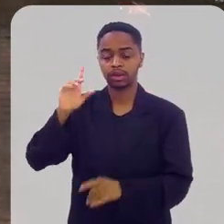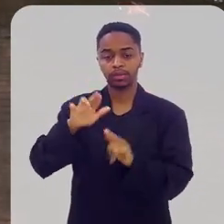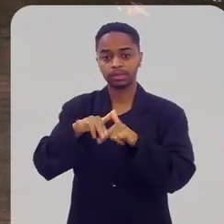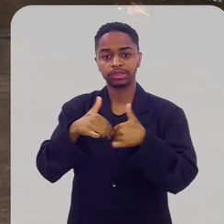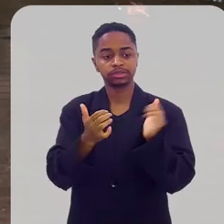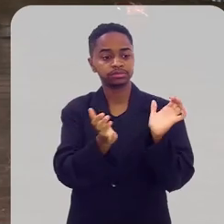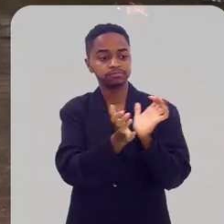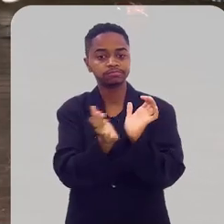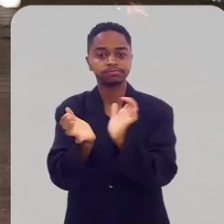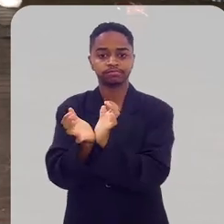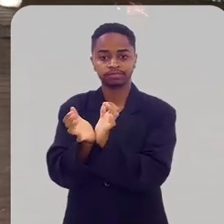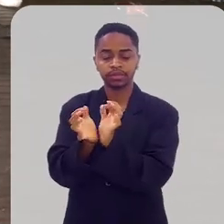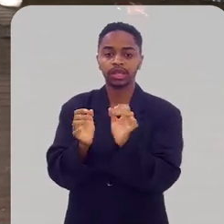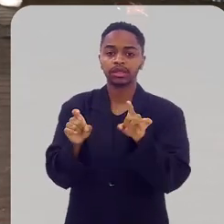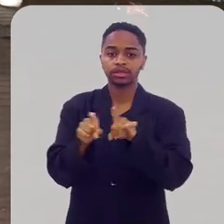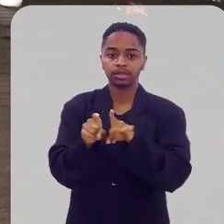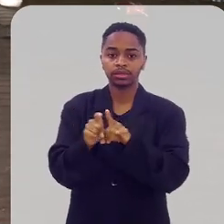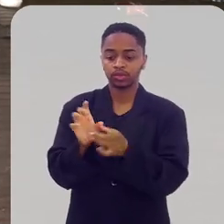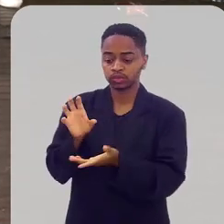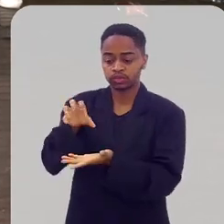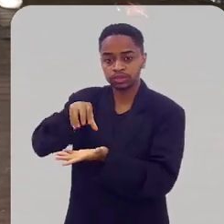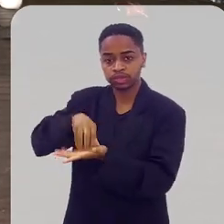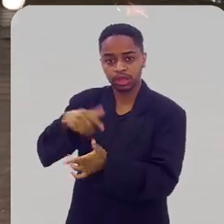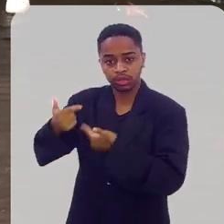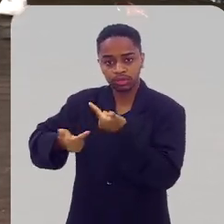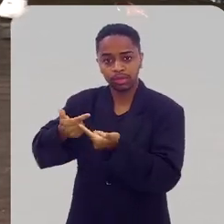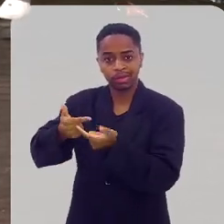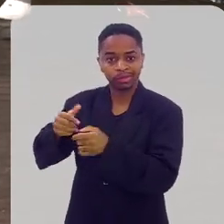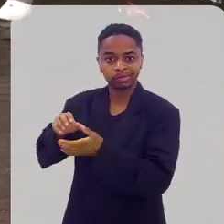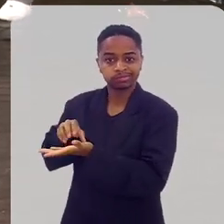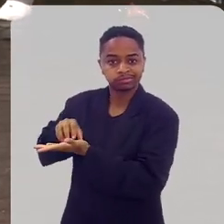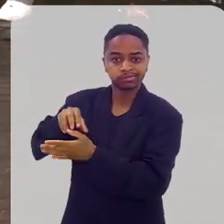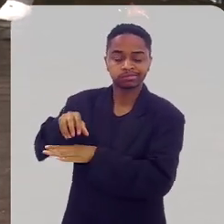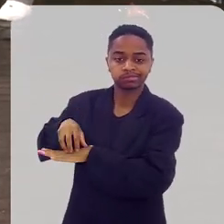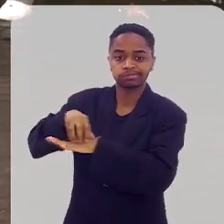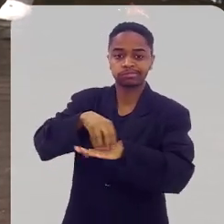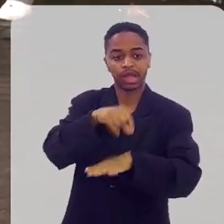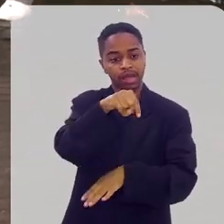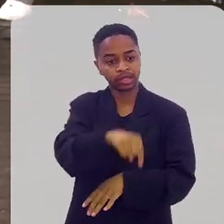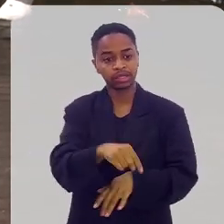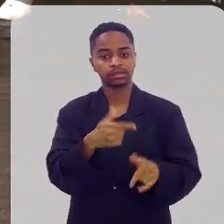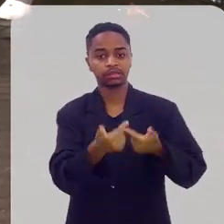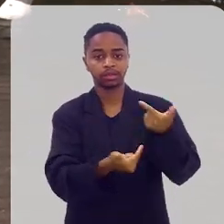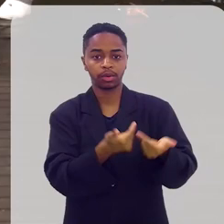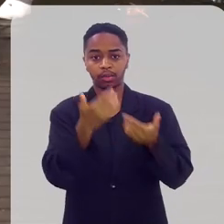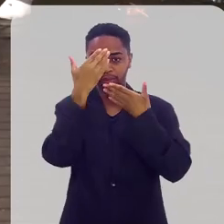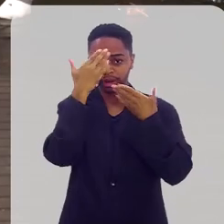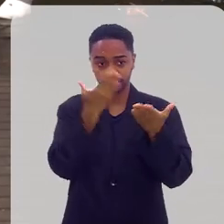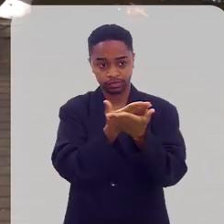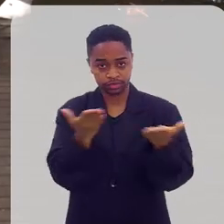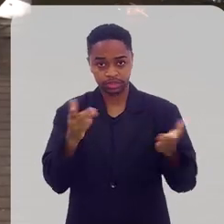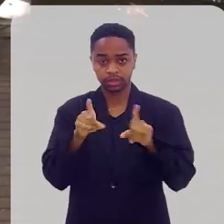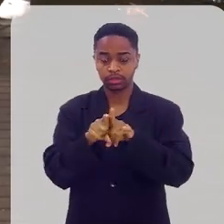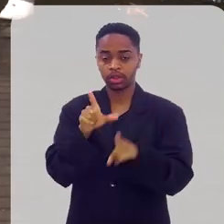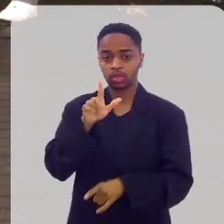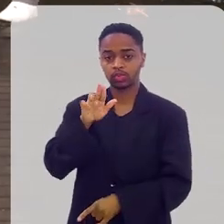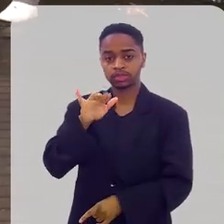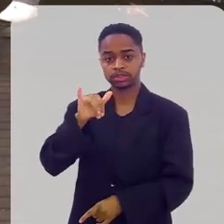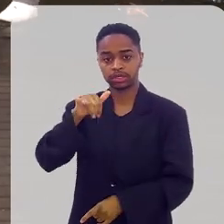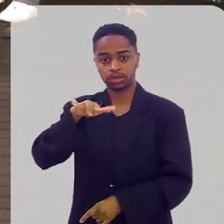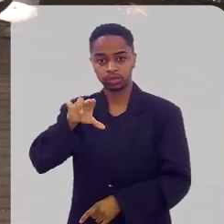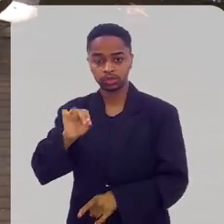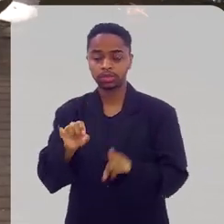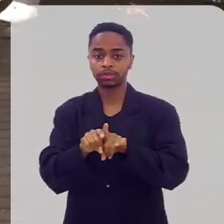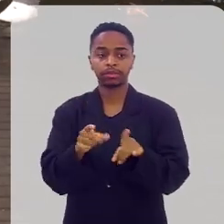essa equipe, de ter vindo lá do centro da cidade. Obrigado, Luciano. Obrigado a todos vocês. A você que está